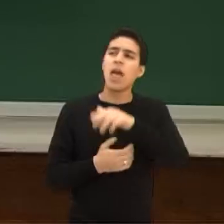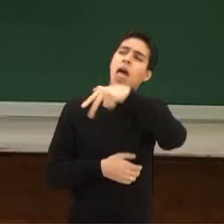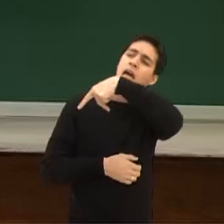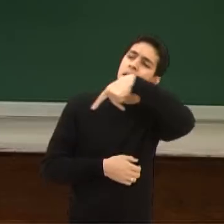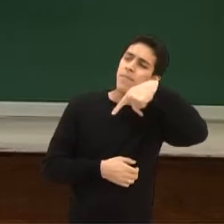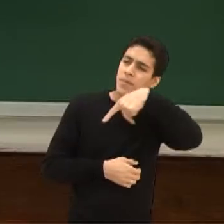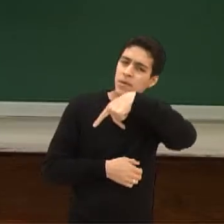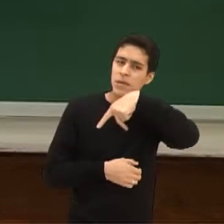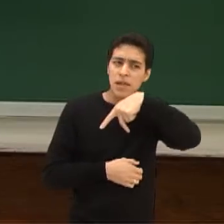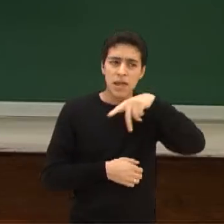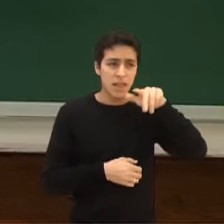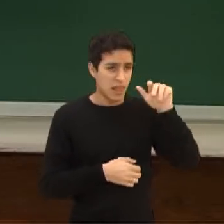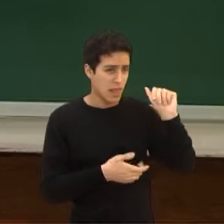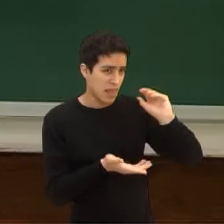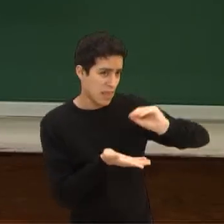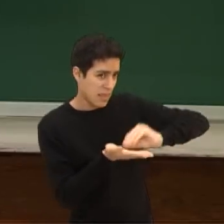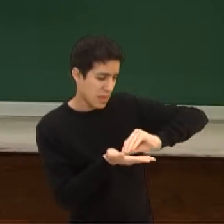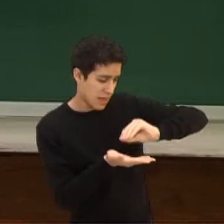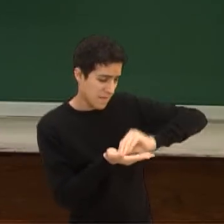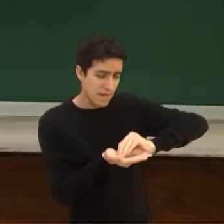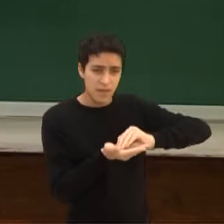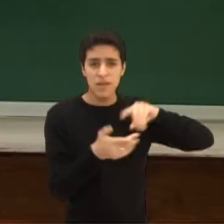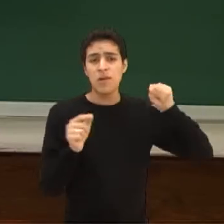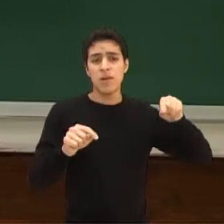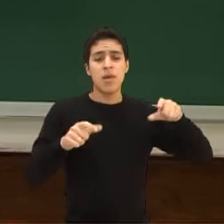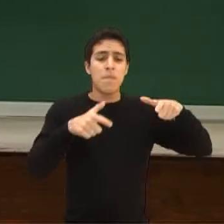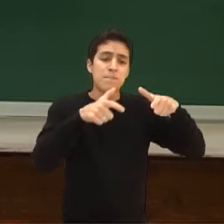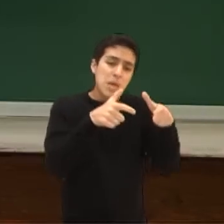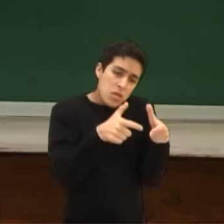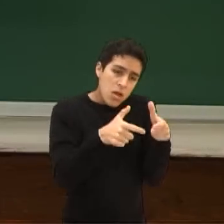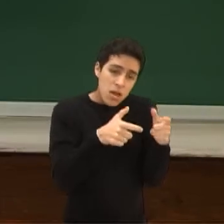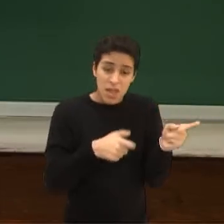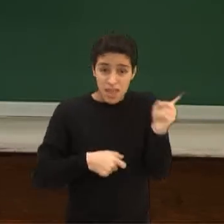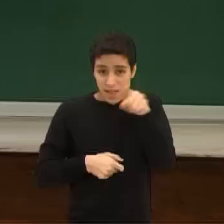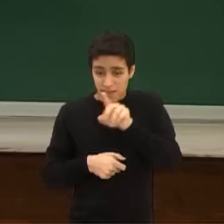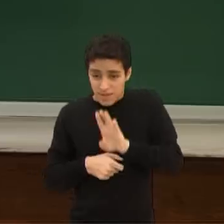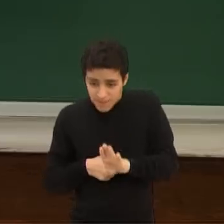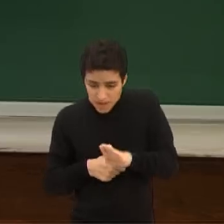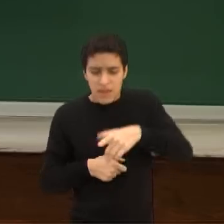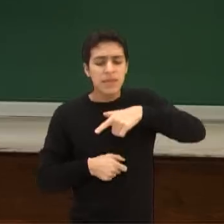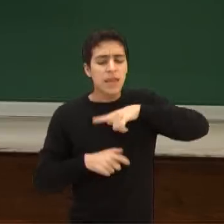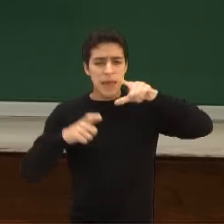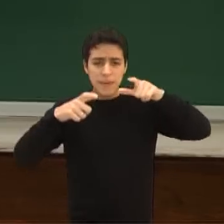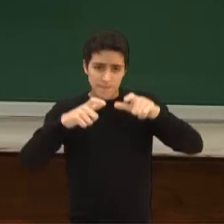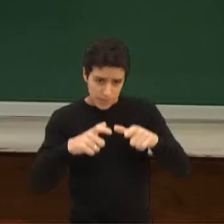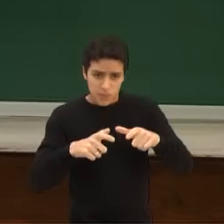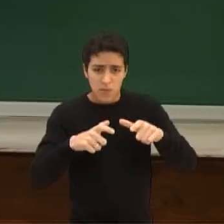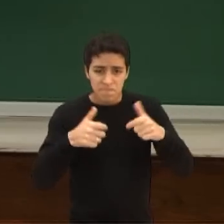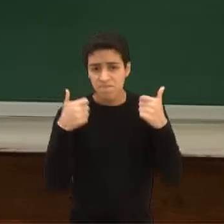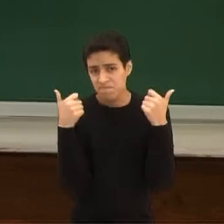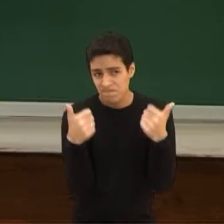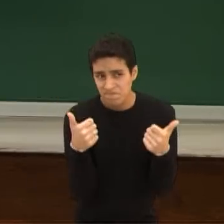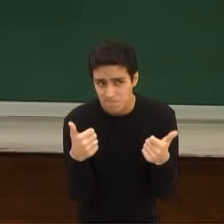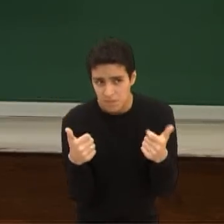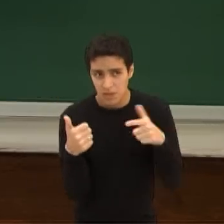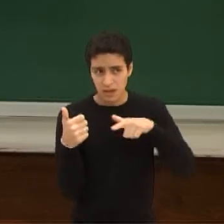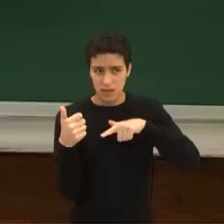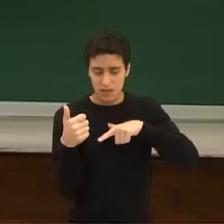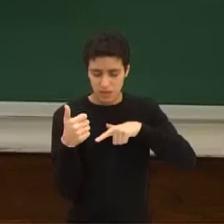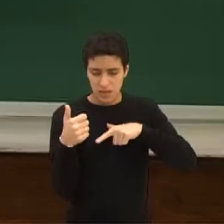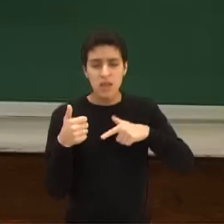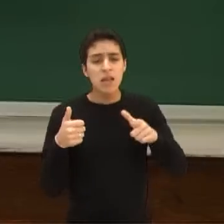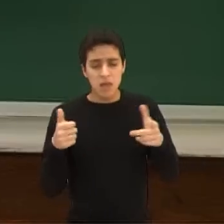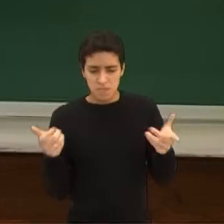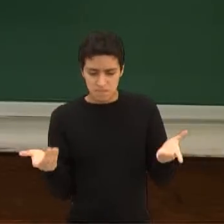Prof, na A faltava a minha base menor. Na B, eu tenho a base menor. Tenho base